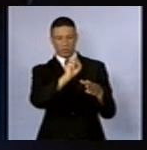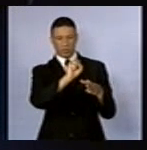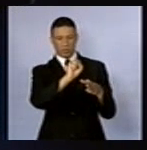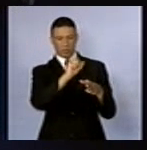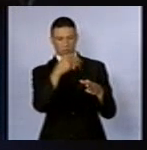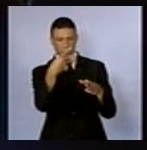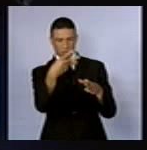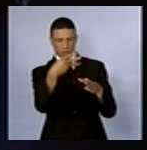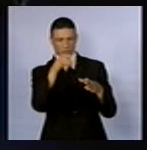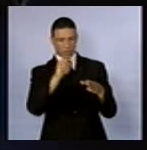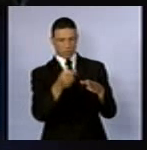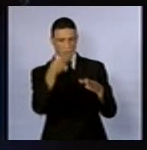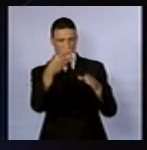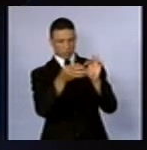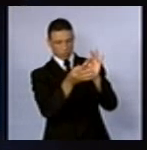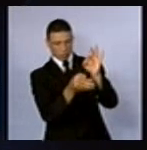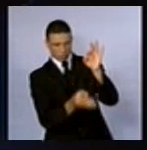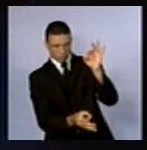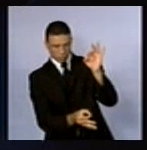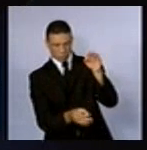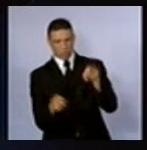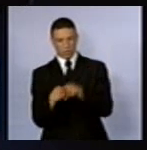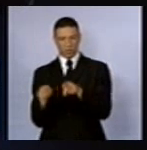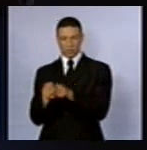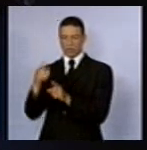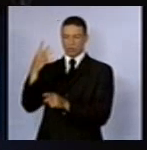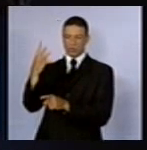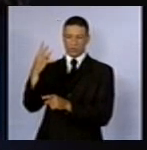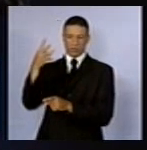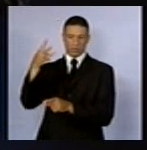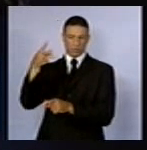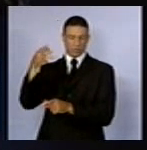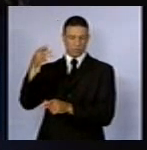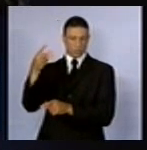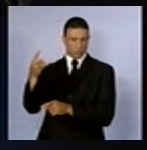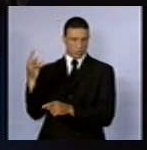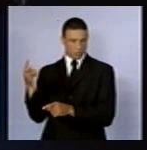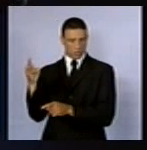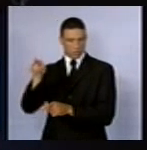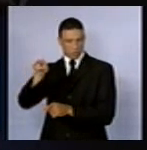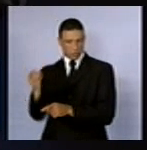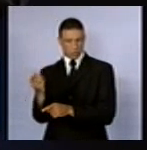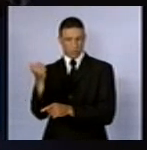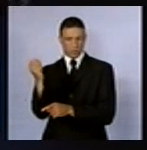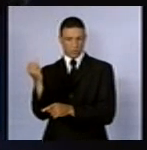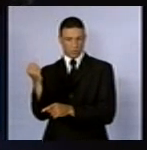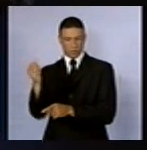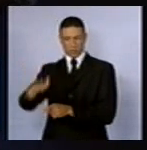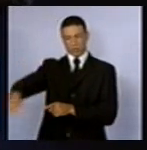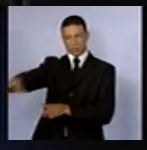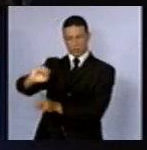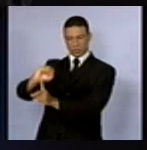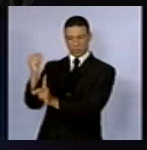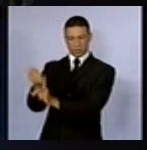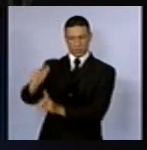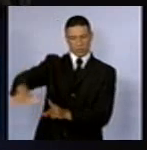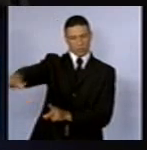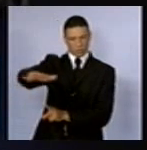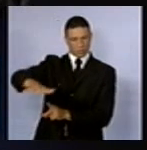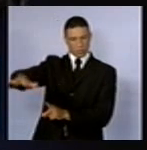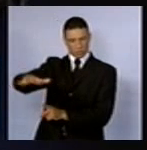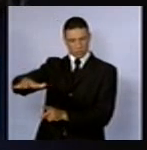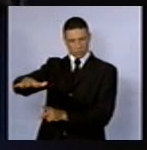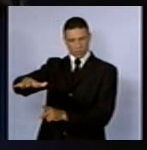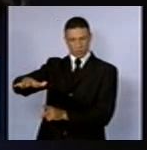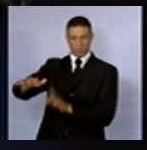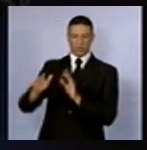83,33 que está sendo falado aqui e o 433 v16 paraa população ocupacional que a o iip e a